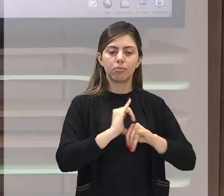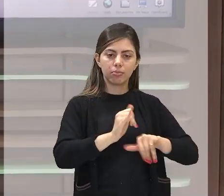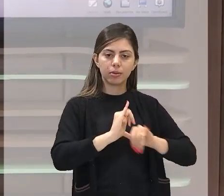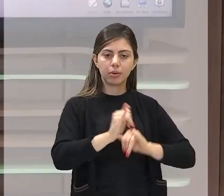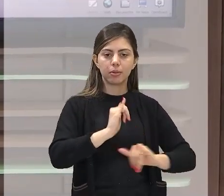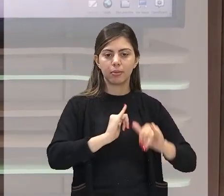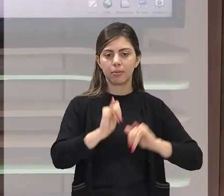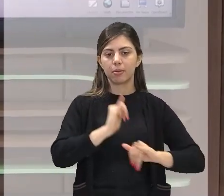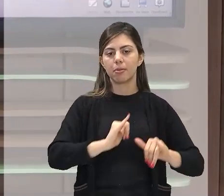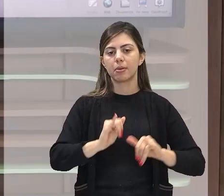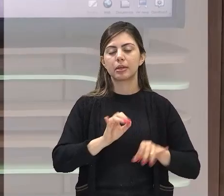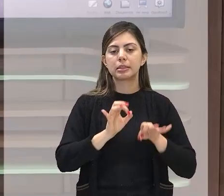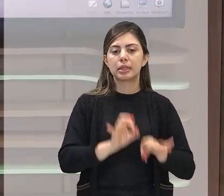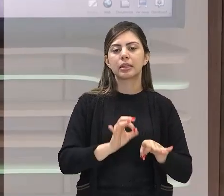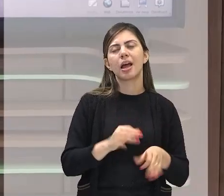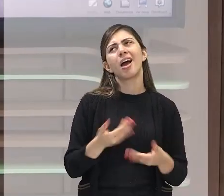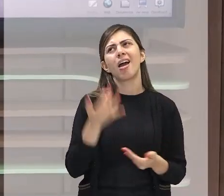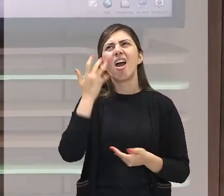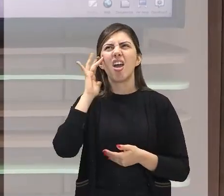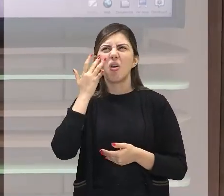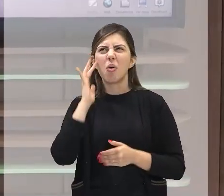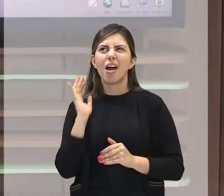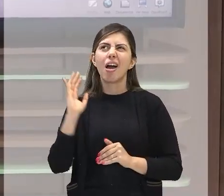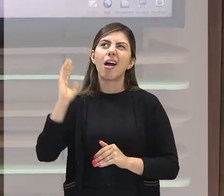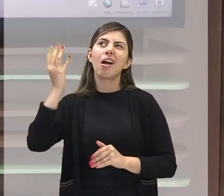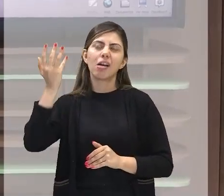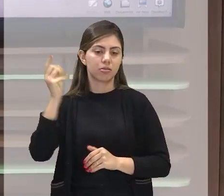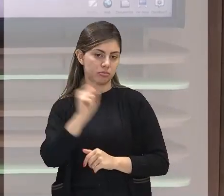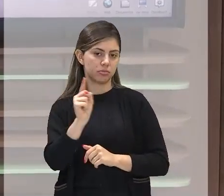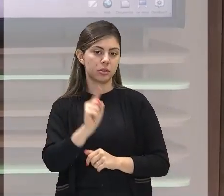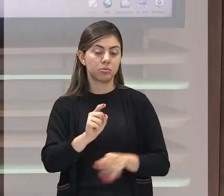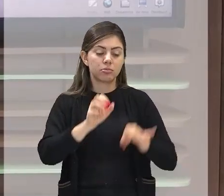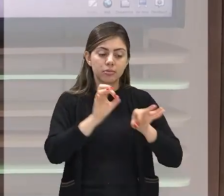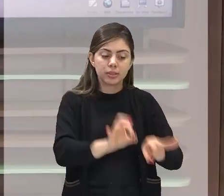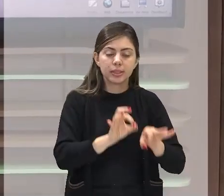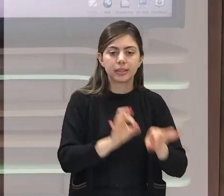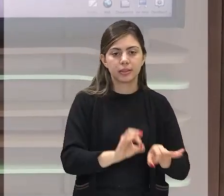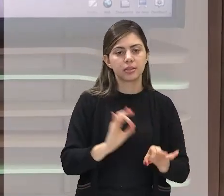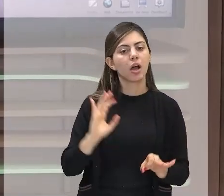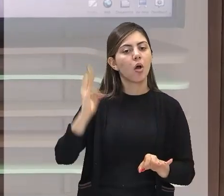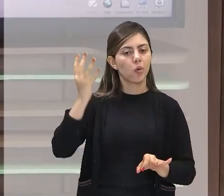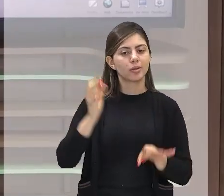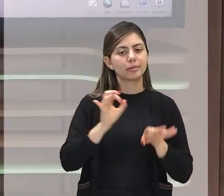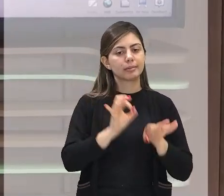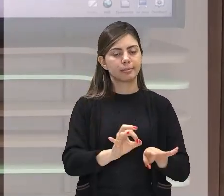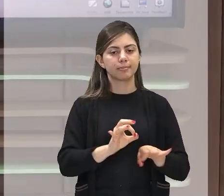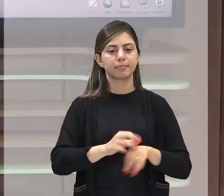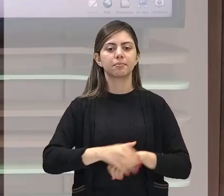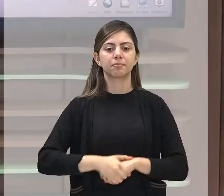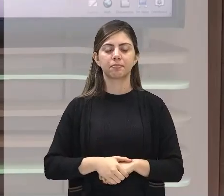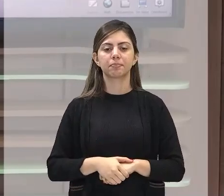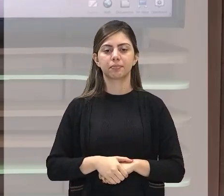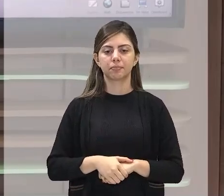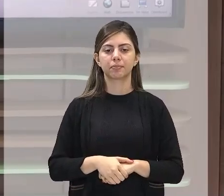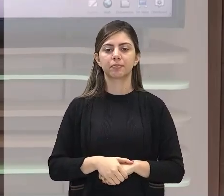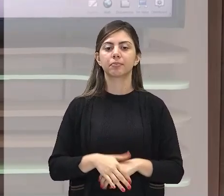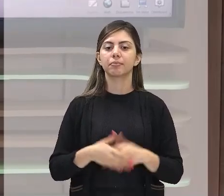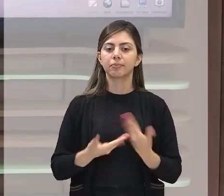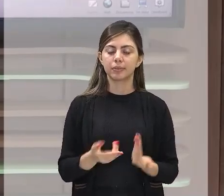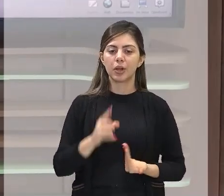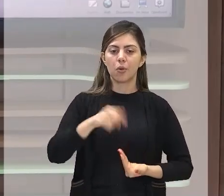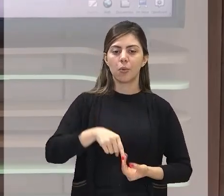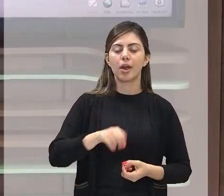é o modo da certeza. Não é se, não é no subjuntivo, é no presente, né? No